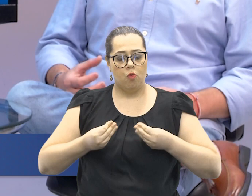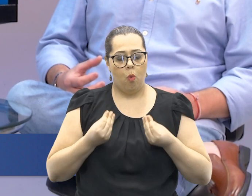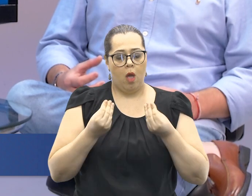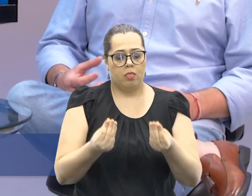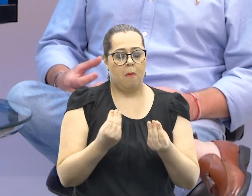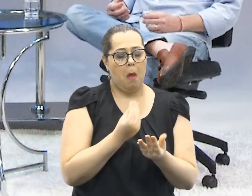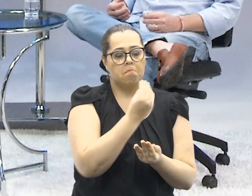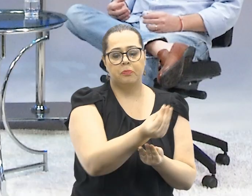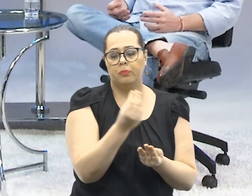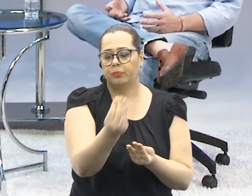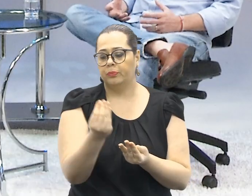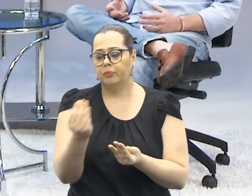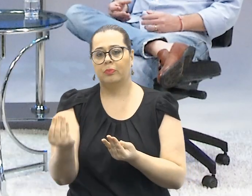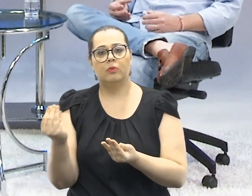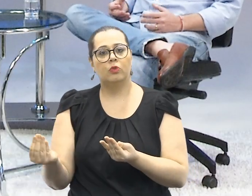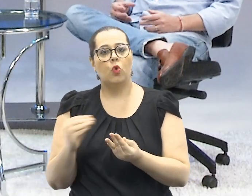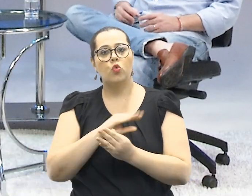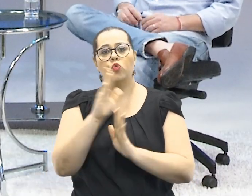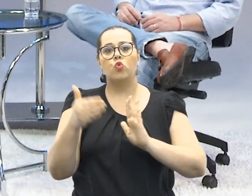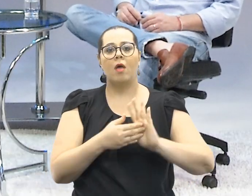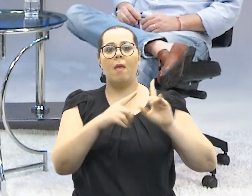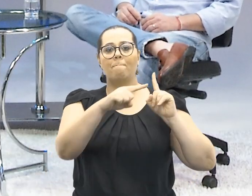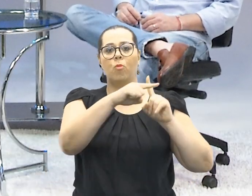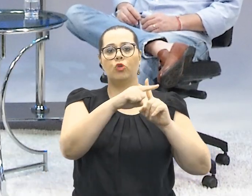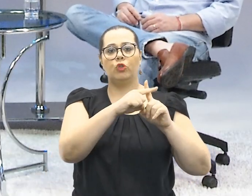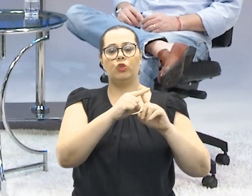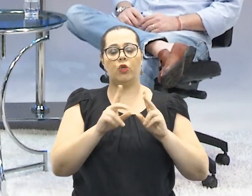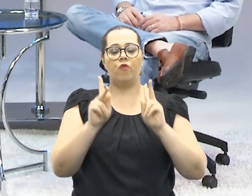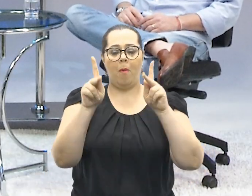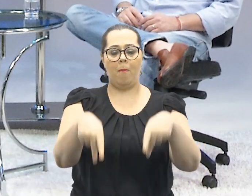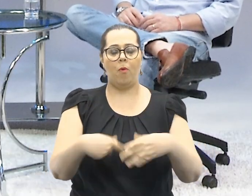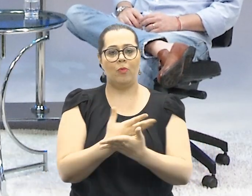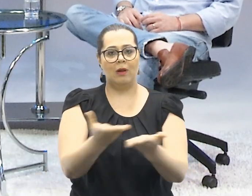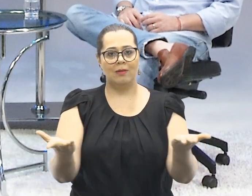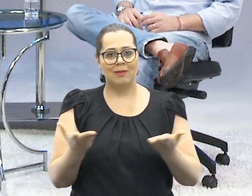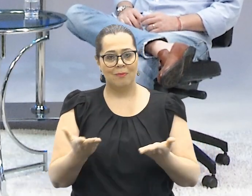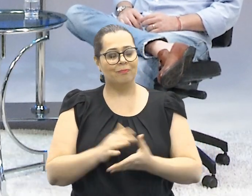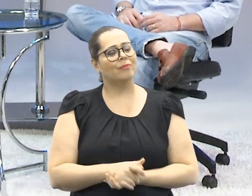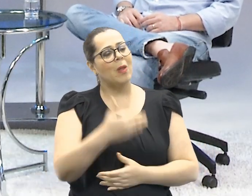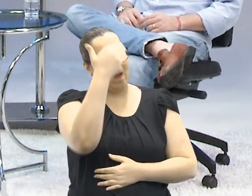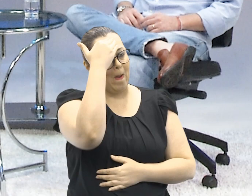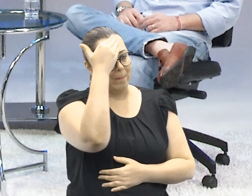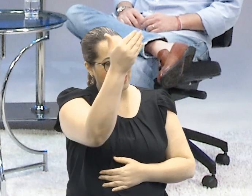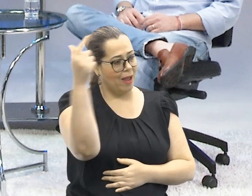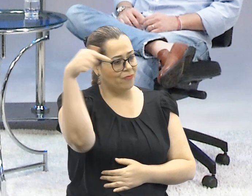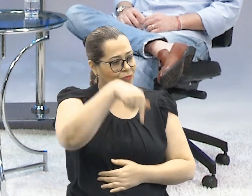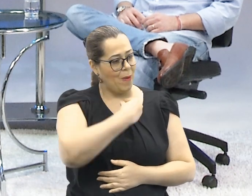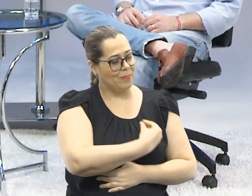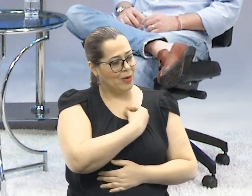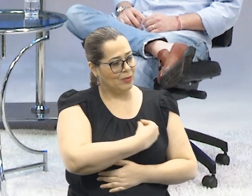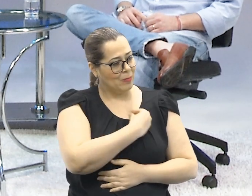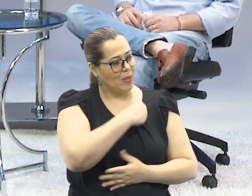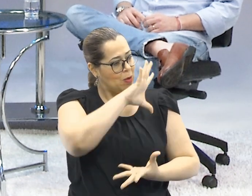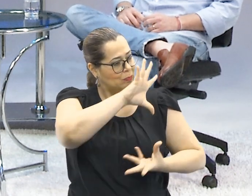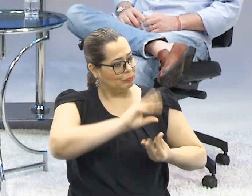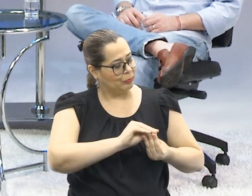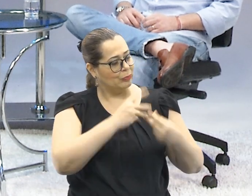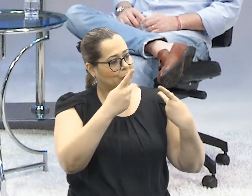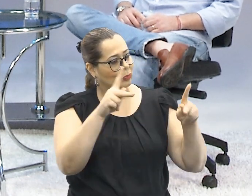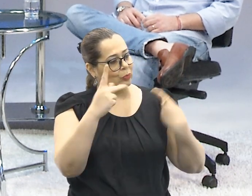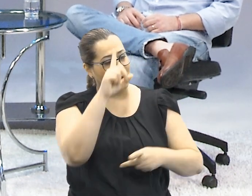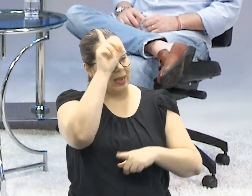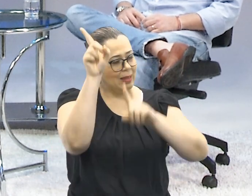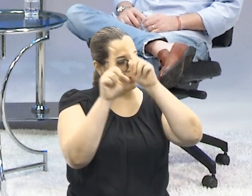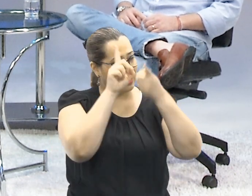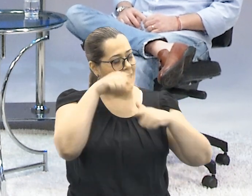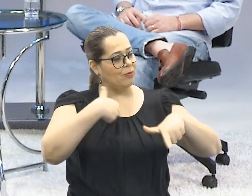entregar em ações positivas e muito trabalho para a população. Bom, obrigada pela sua participação hoje aqui com a gente, contar um pouquinho aí das suas ideias, do